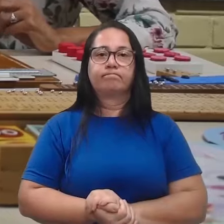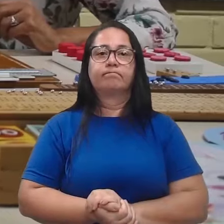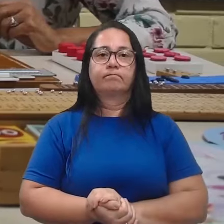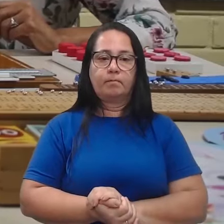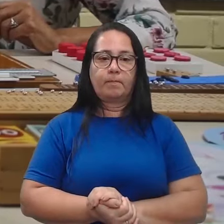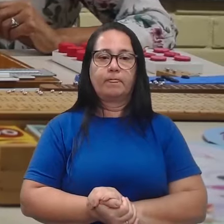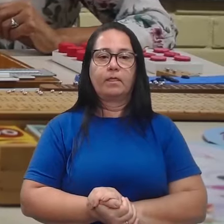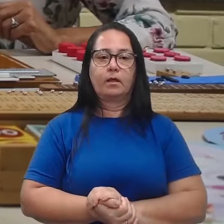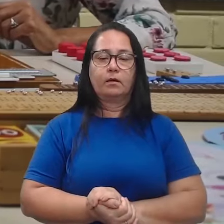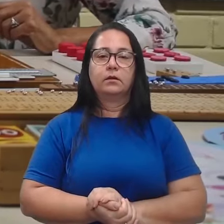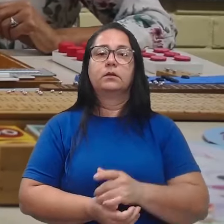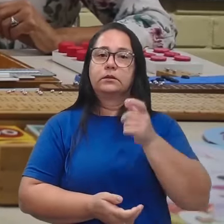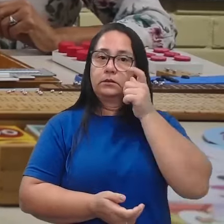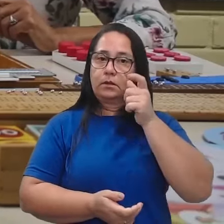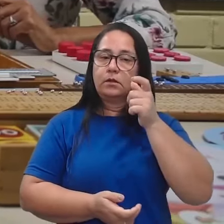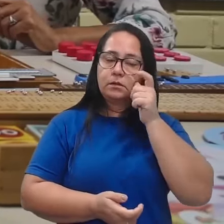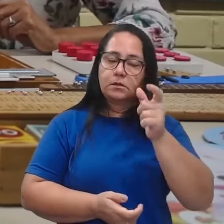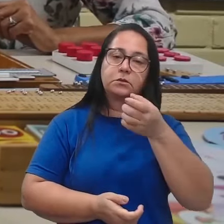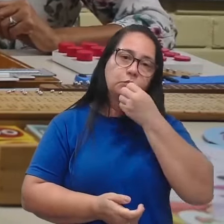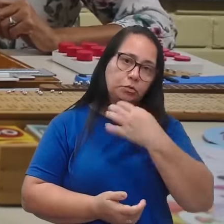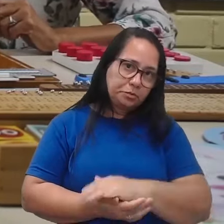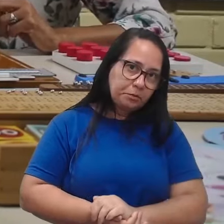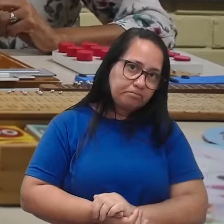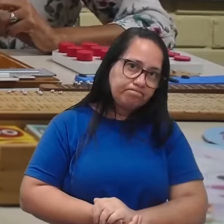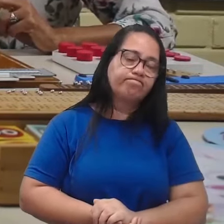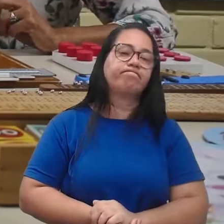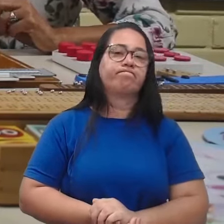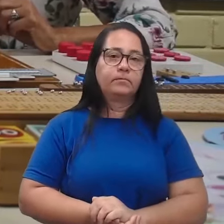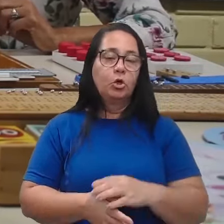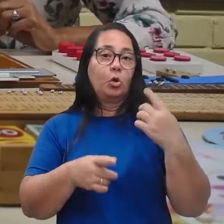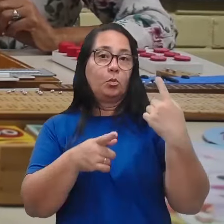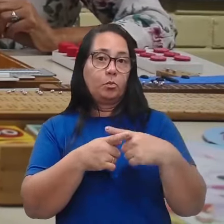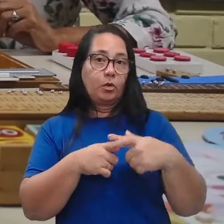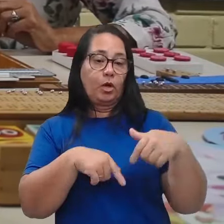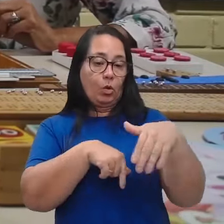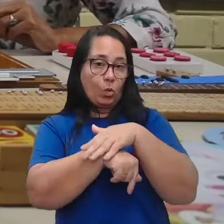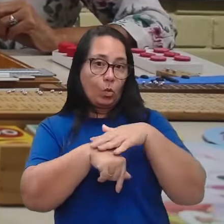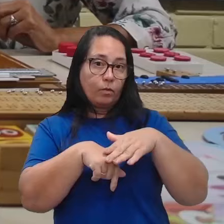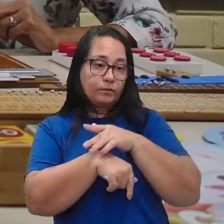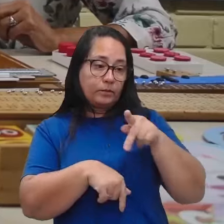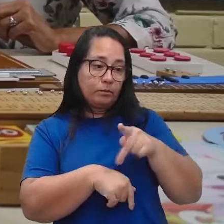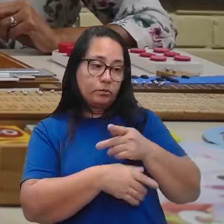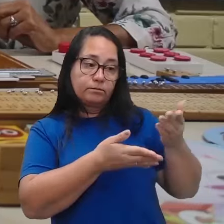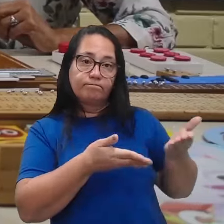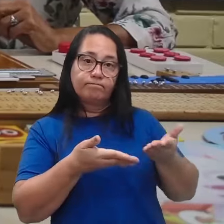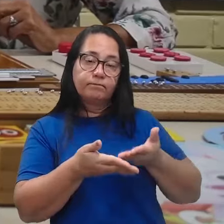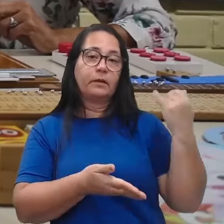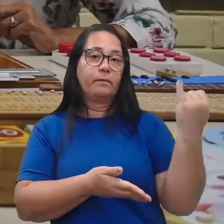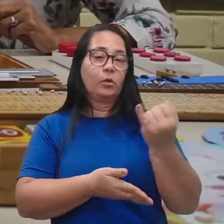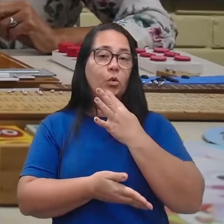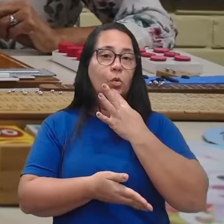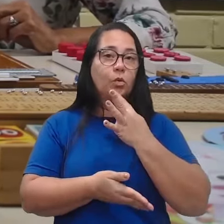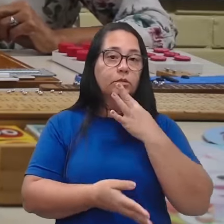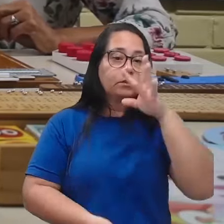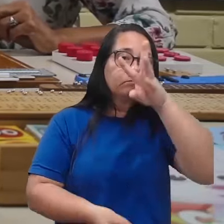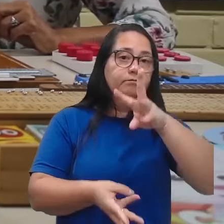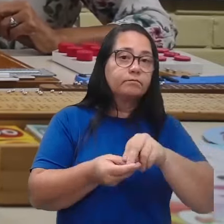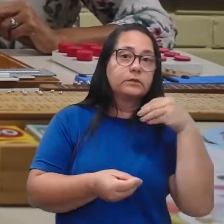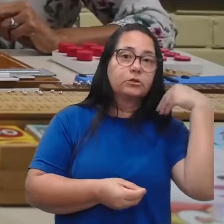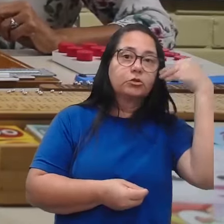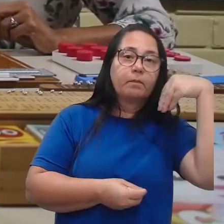lugares. Que interessante, muito bom. Olha que privilégio, viu, poder ter essa conversa aqui com a professora e poder conhecer um pouquinho melhor dessas